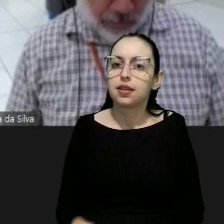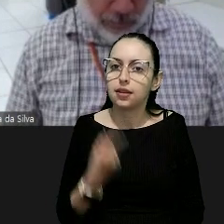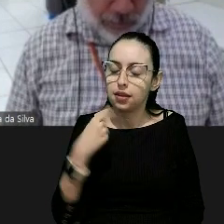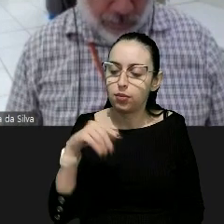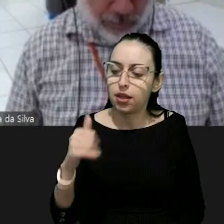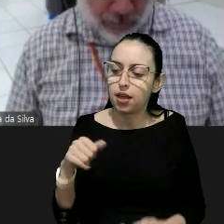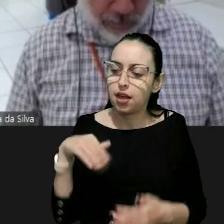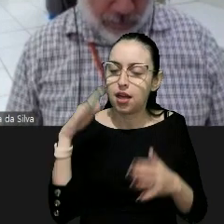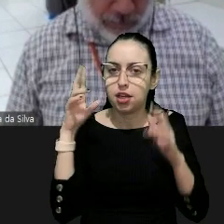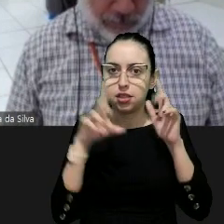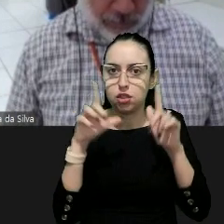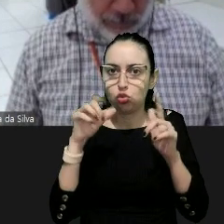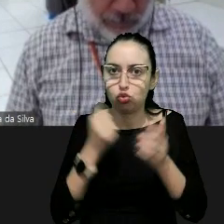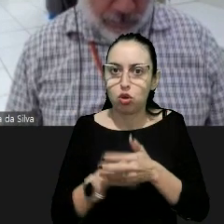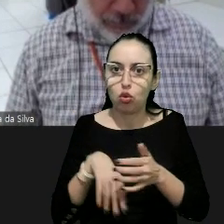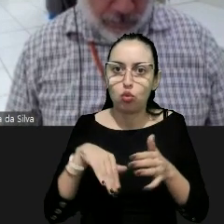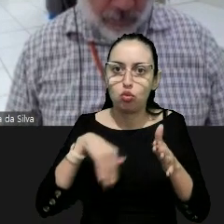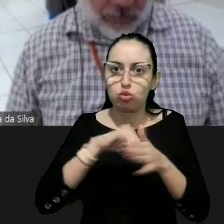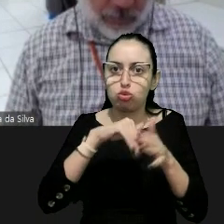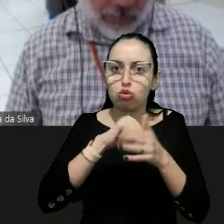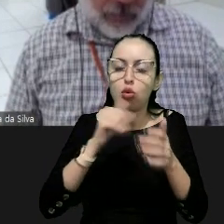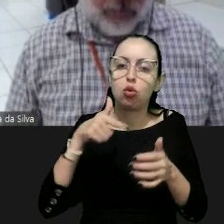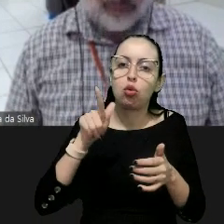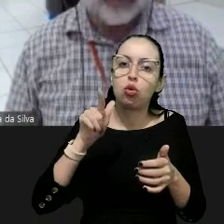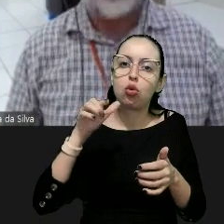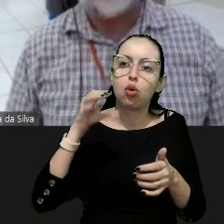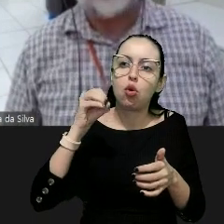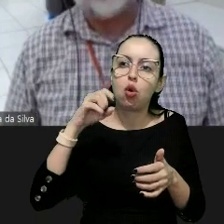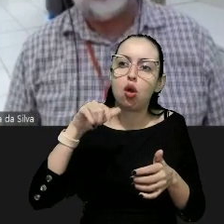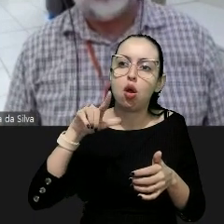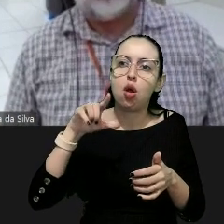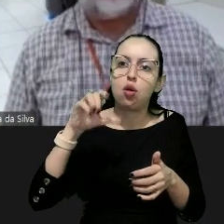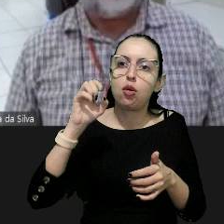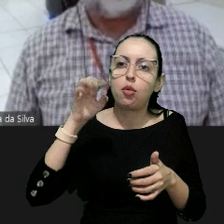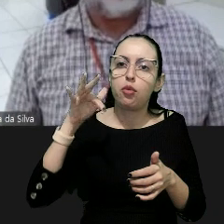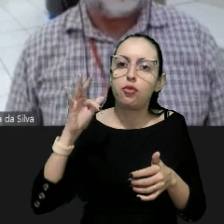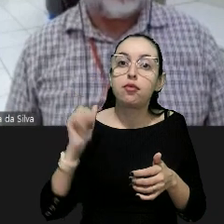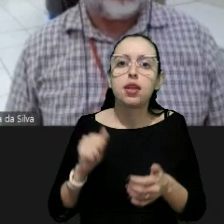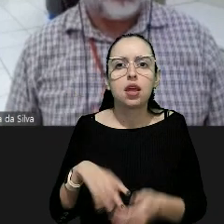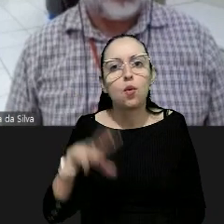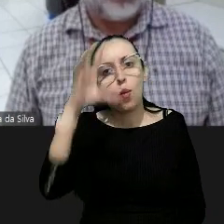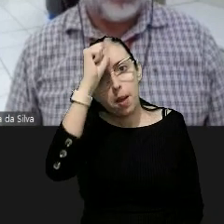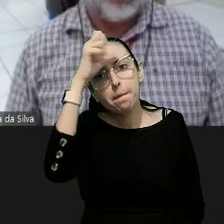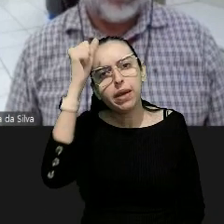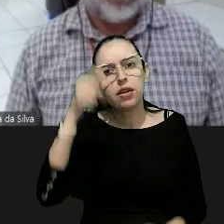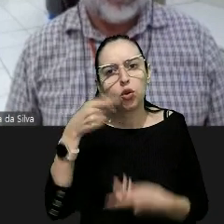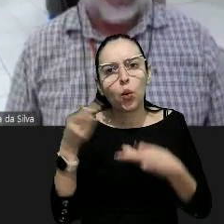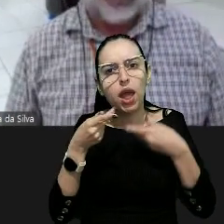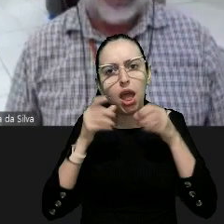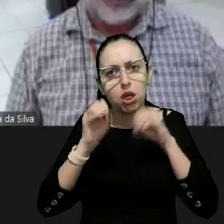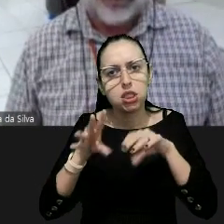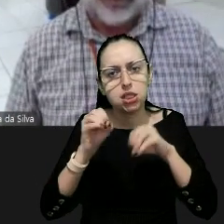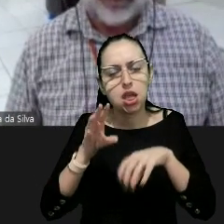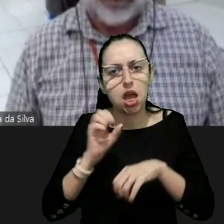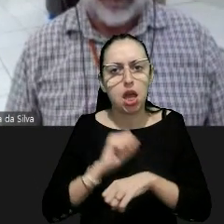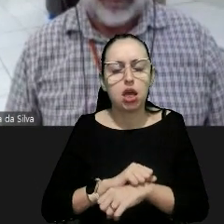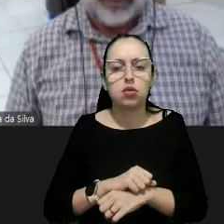Sabe? uma boa pedida. É porque ele é muito. Uma coisa que eu aprendi, Cláudio, que eu quero deixar para